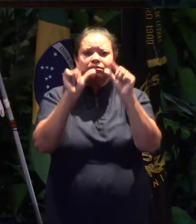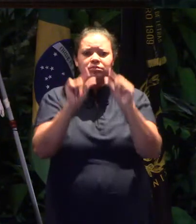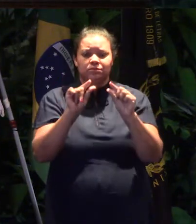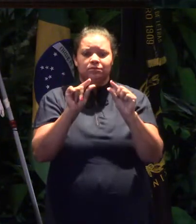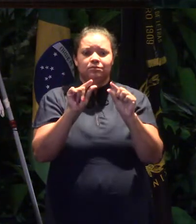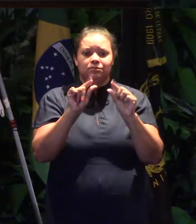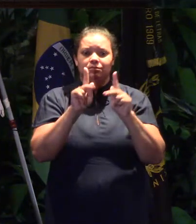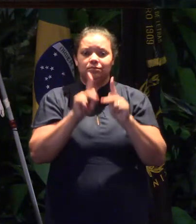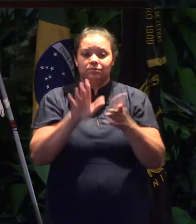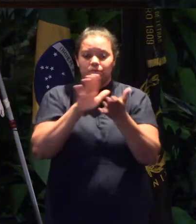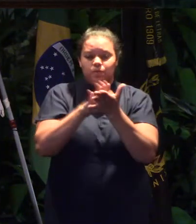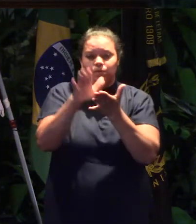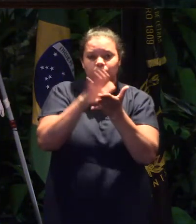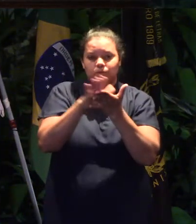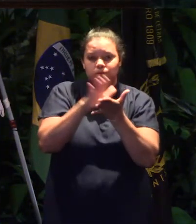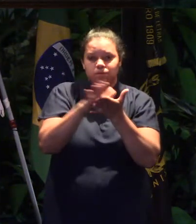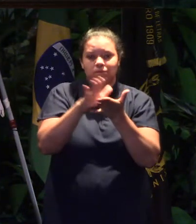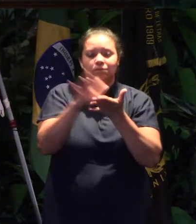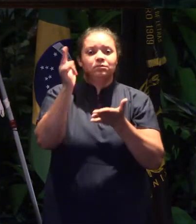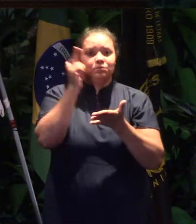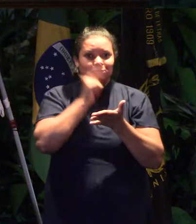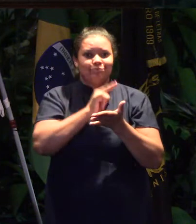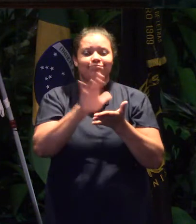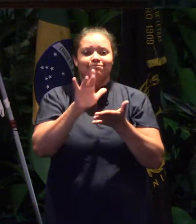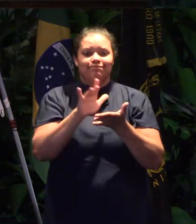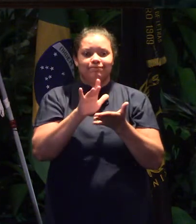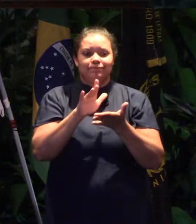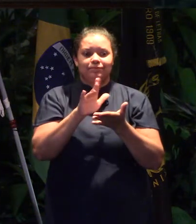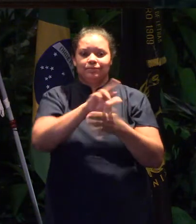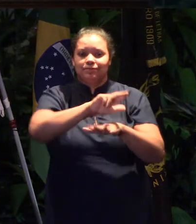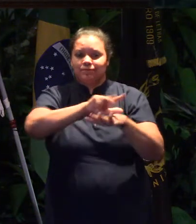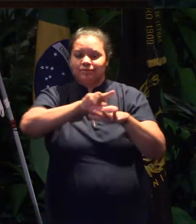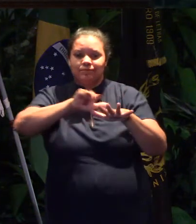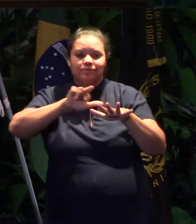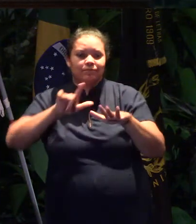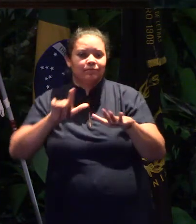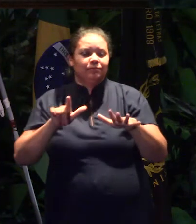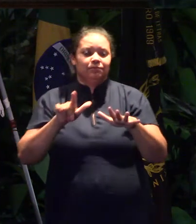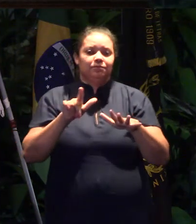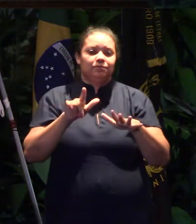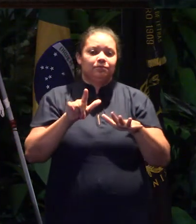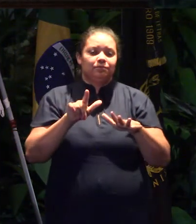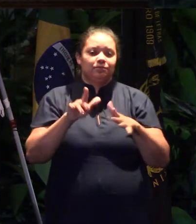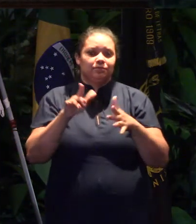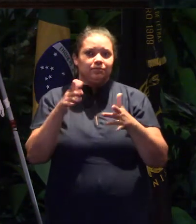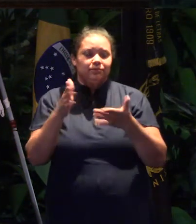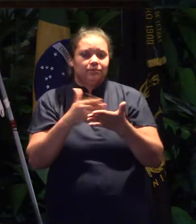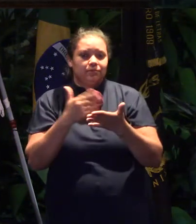impressoras computadorizadas permitem a edição em escala industrial de um grande número de exemplares em